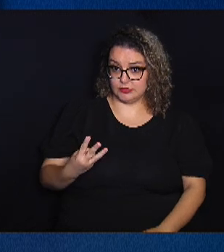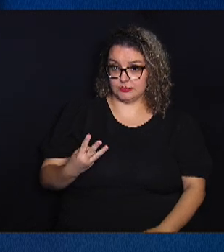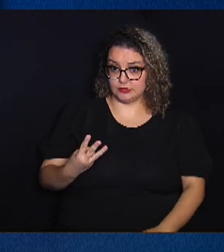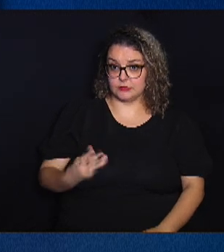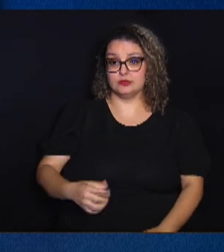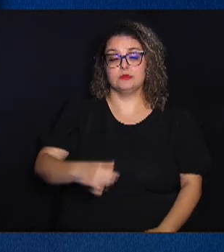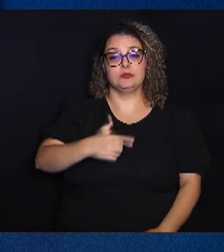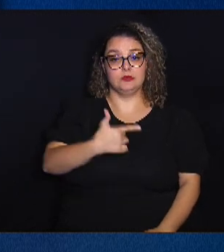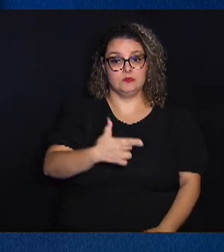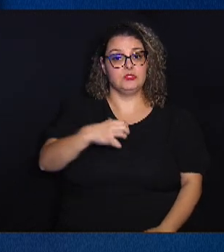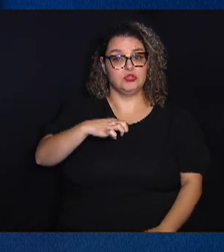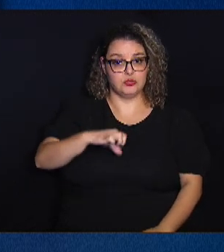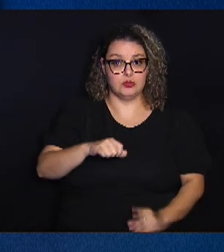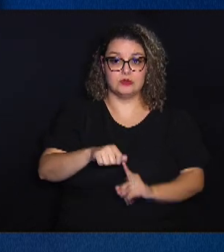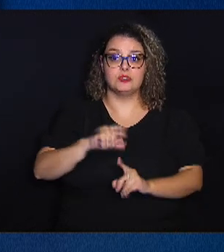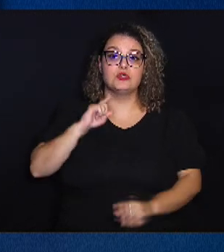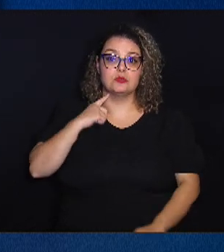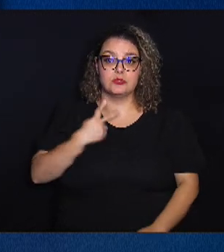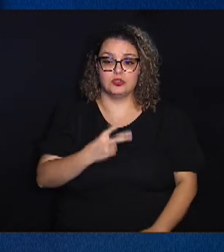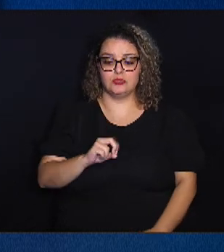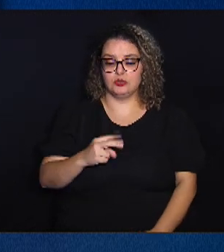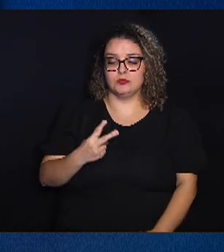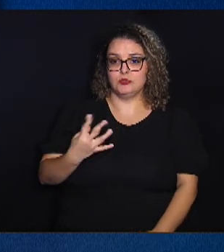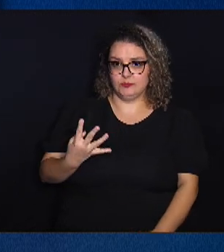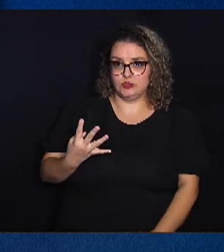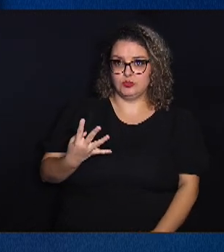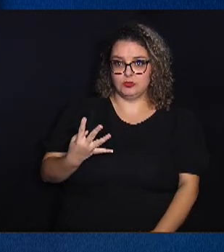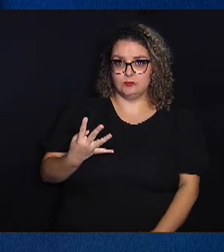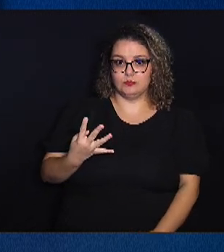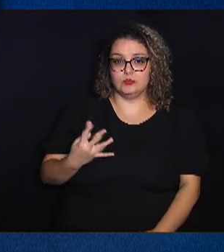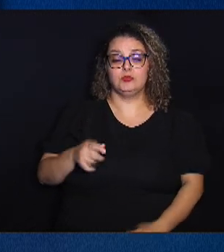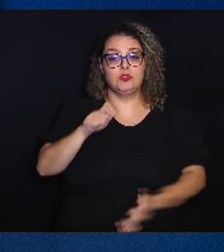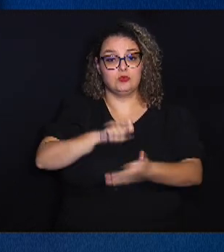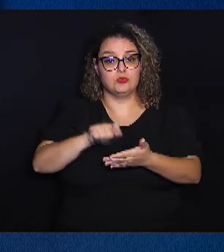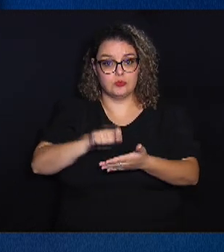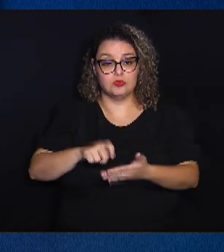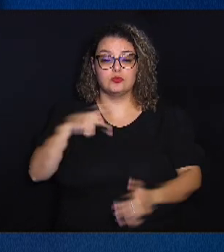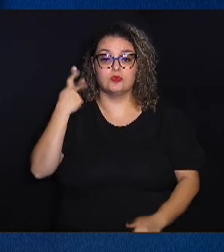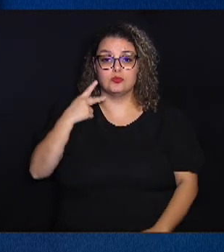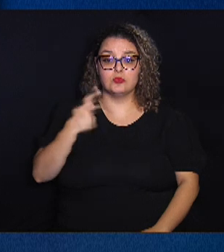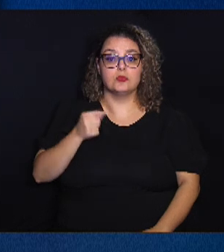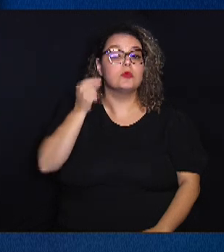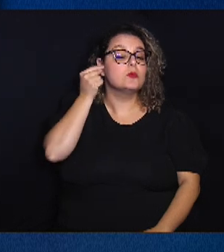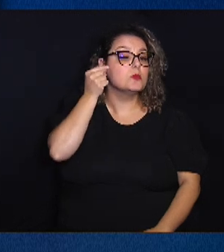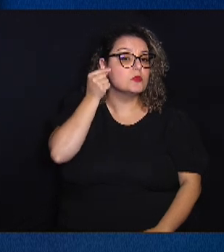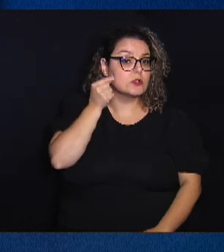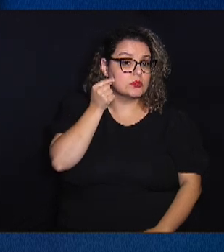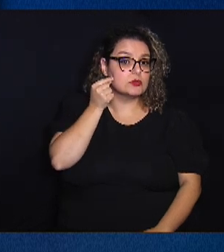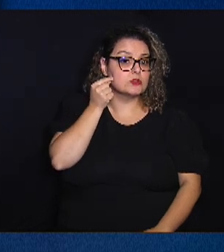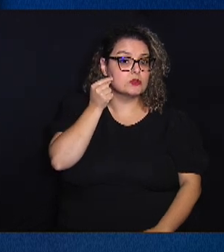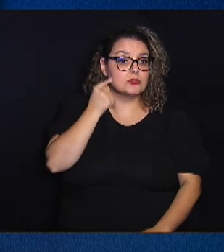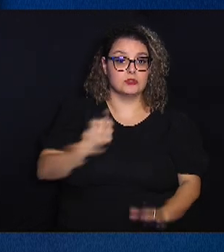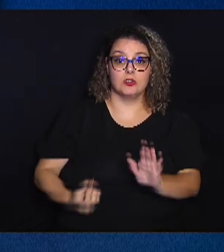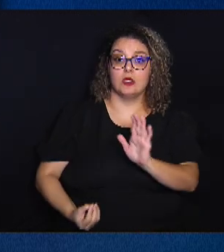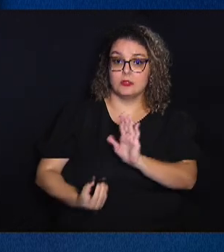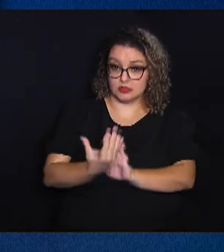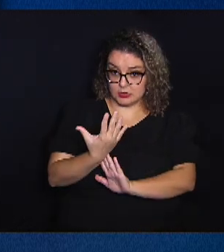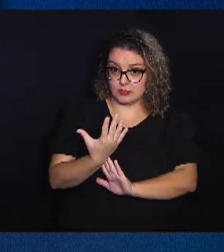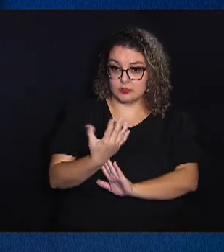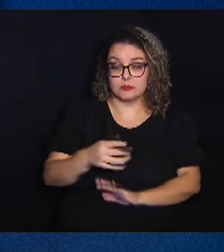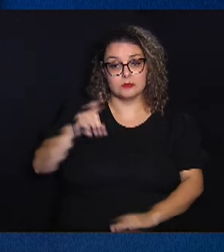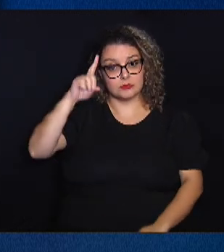16.573, de 29 de maio de 2024, de autoria do vereador Marcelo Silva, que institui o